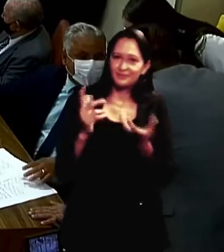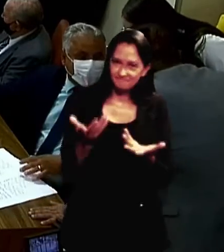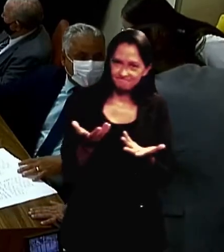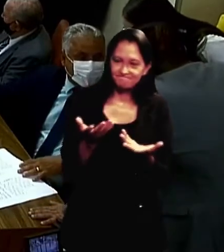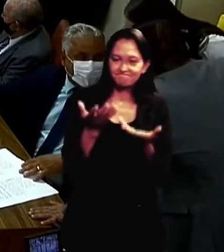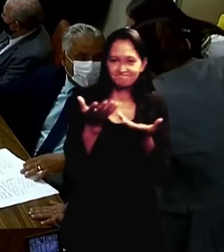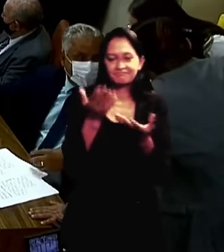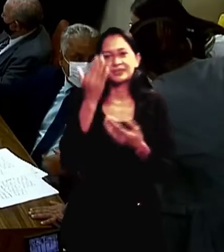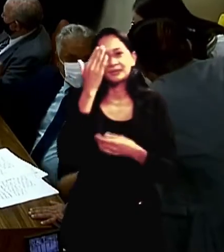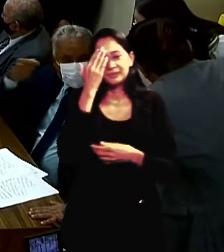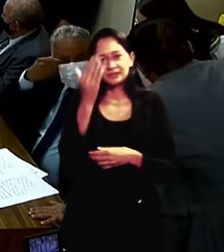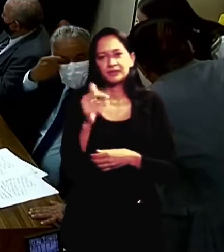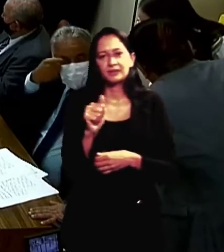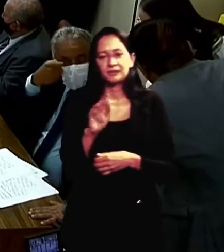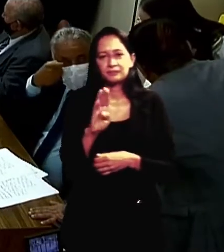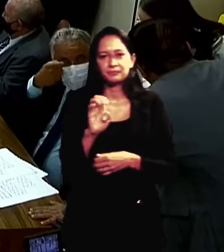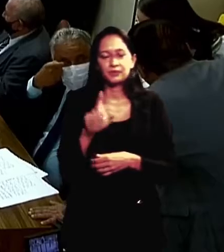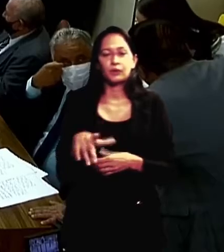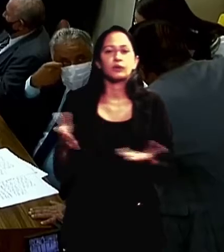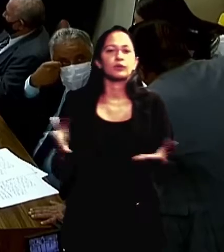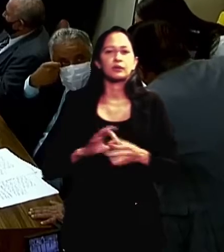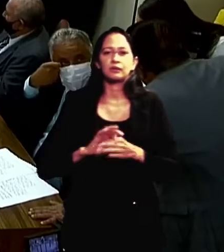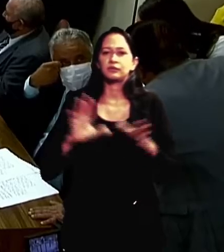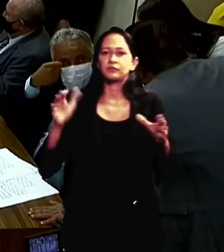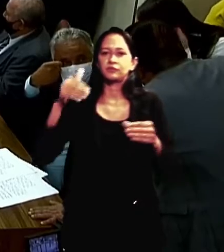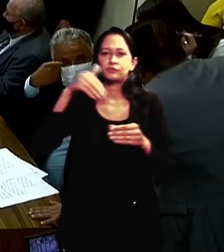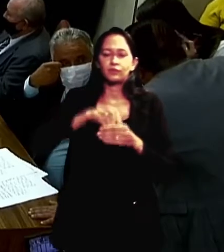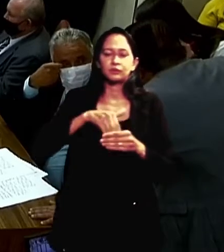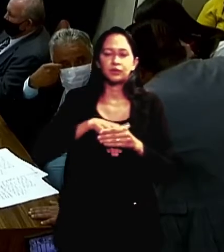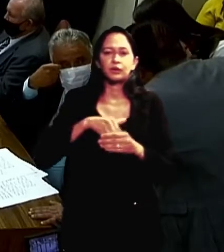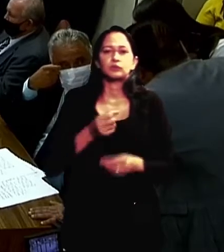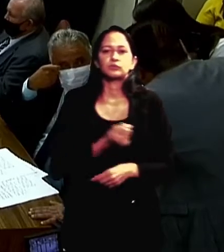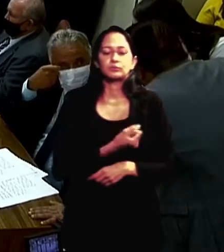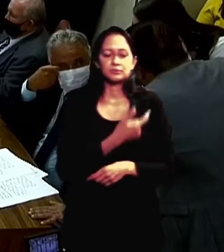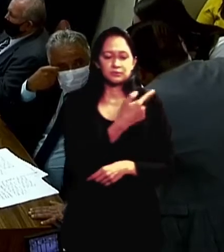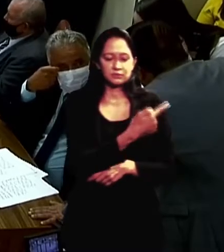Obrigado, vereador Abel. O projeto está em votação. Projeto número